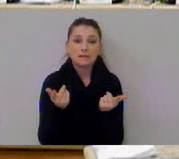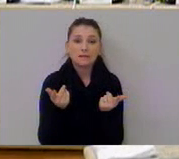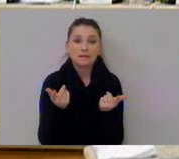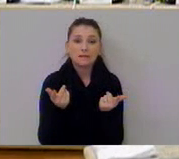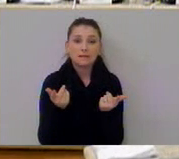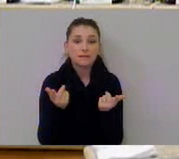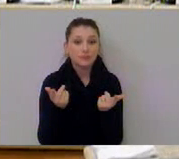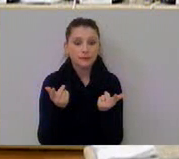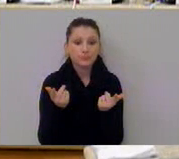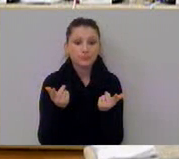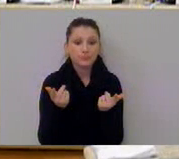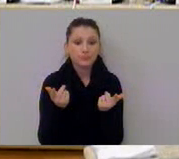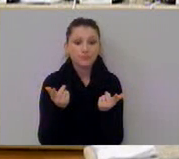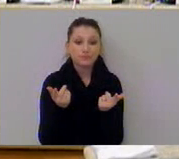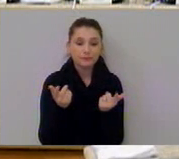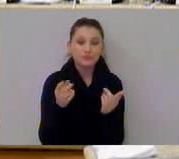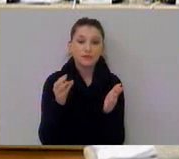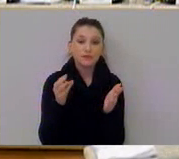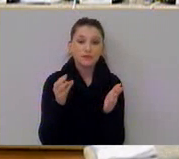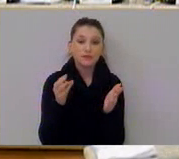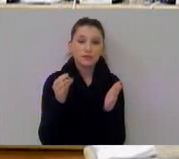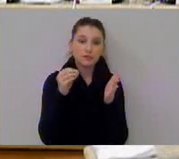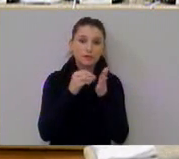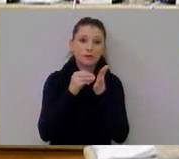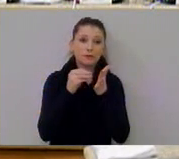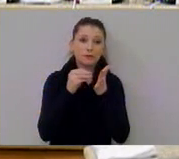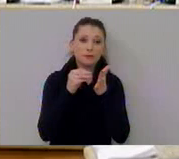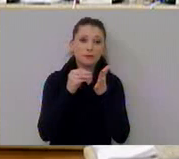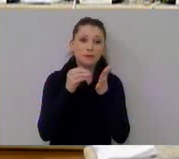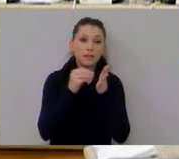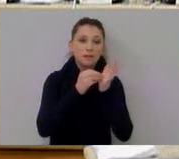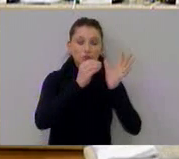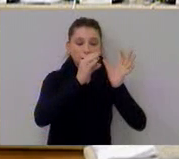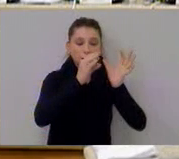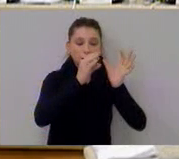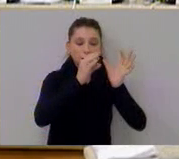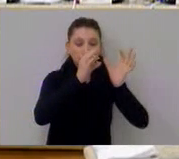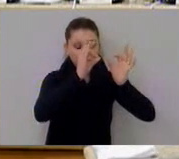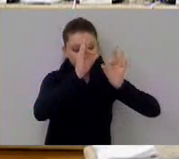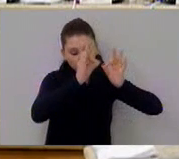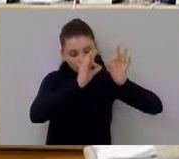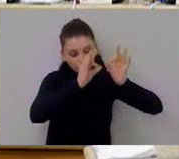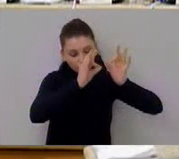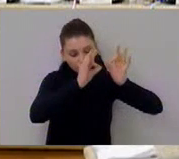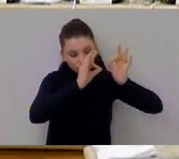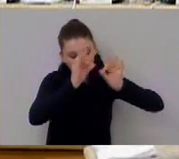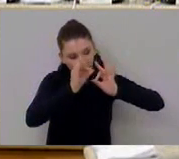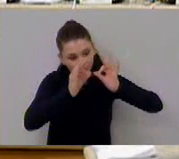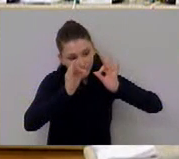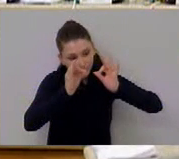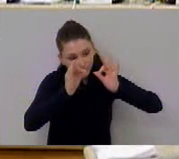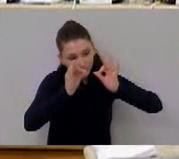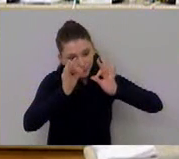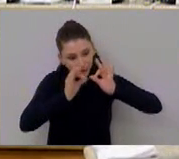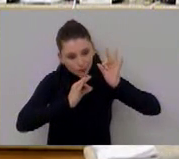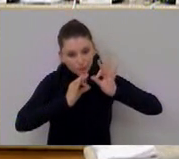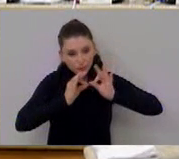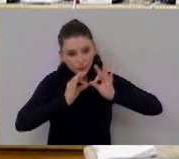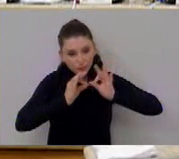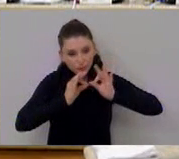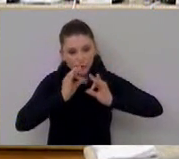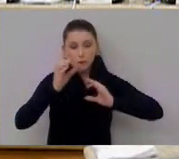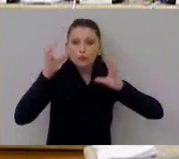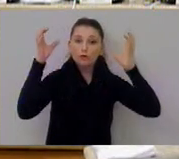realmente a falta de planejamento e toda chuva que dá em Criciúma acontece